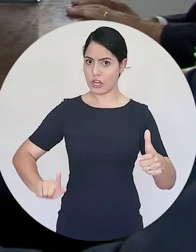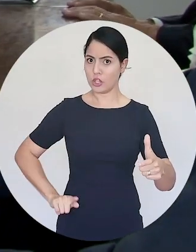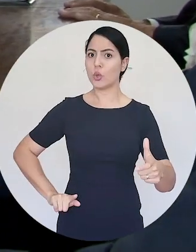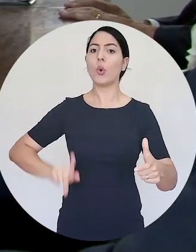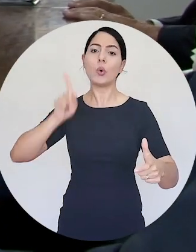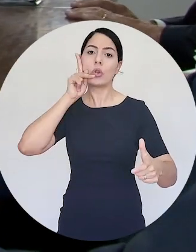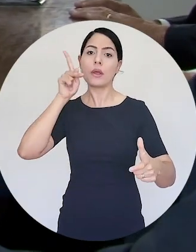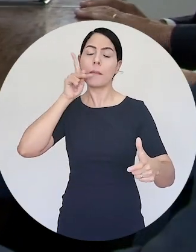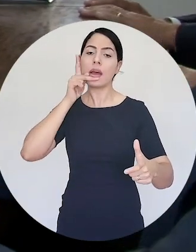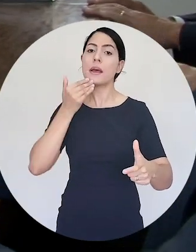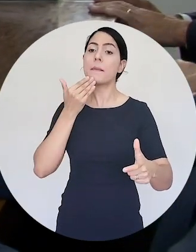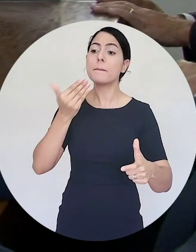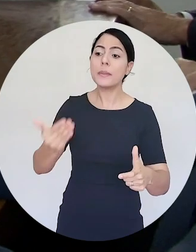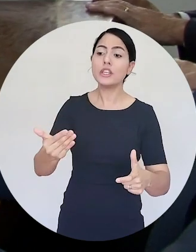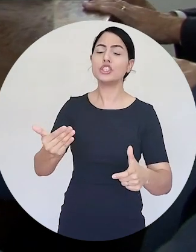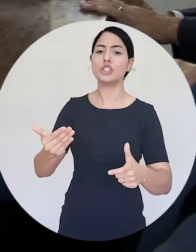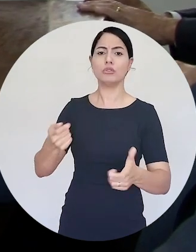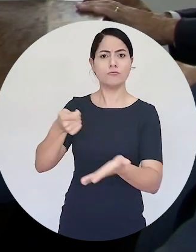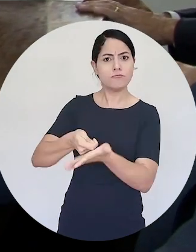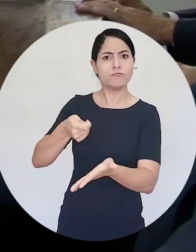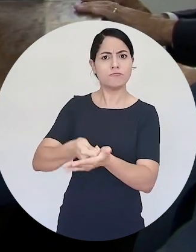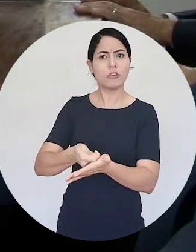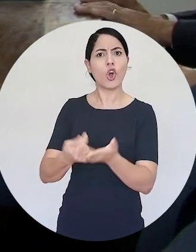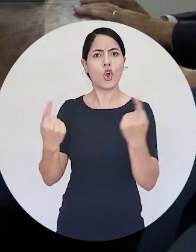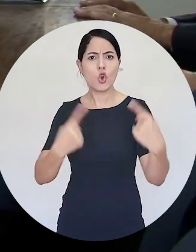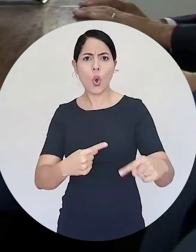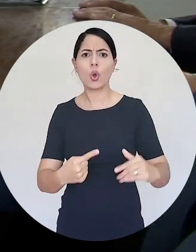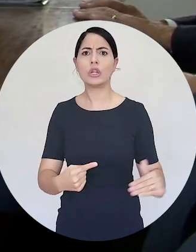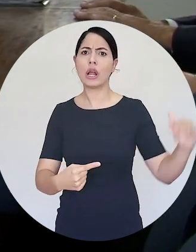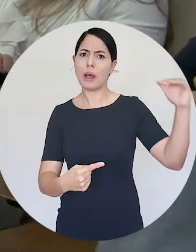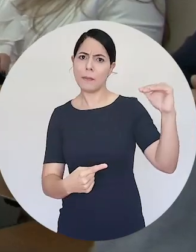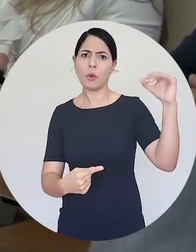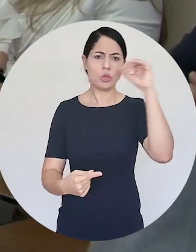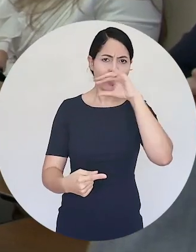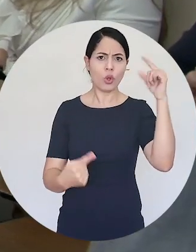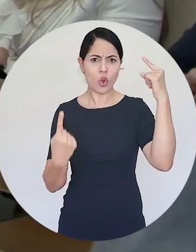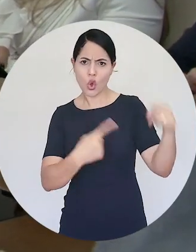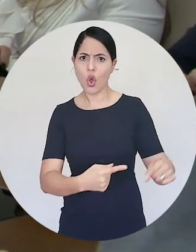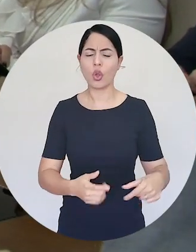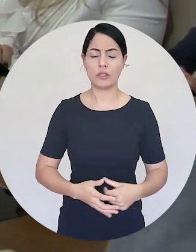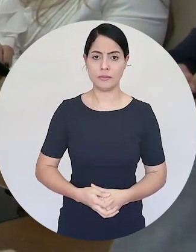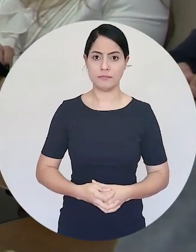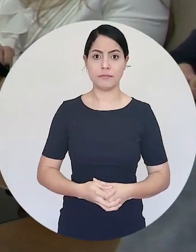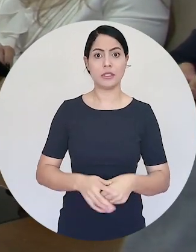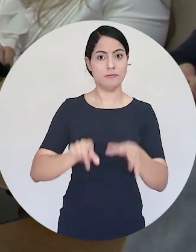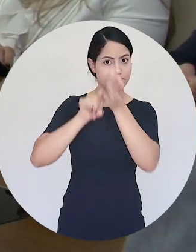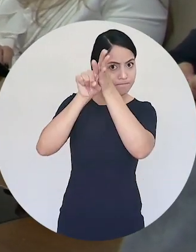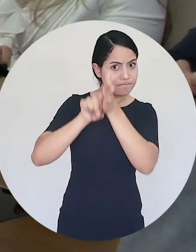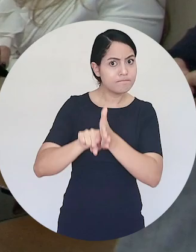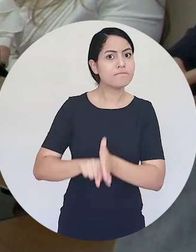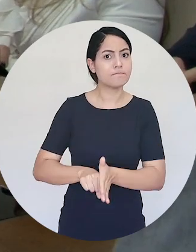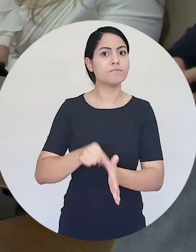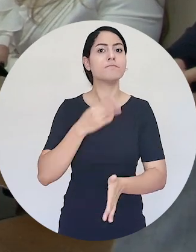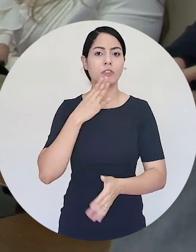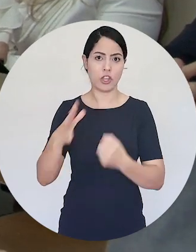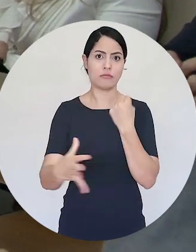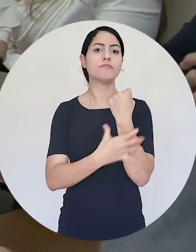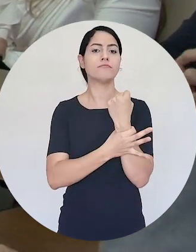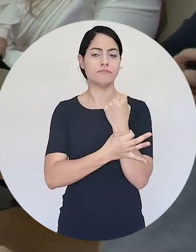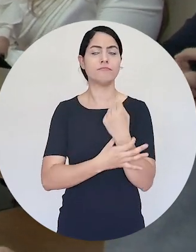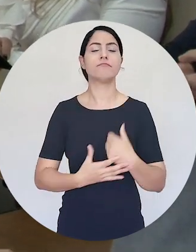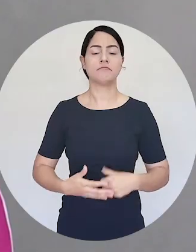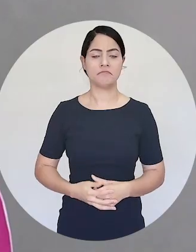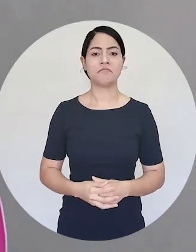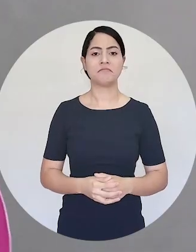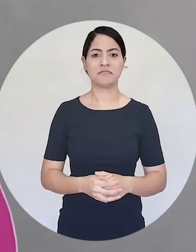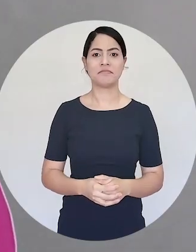cobrar providências contra as agressões e o abuso de autoridade. Uma investigação imparcial sobre os fatos foi